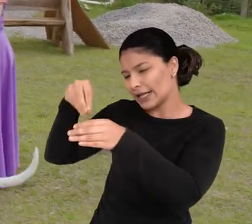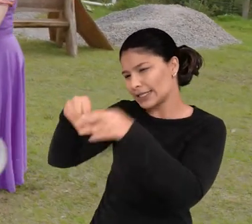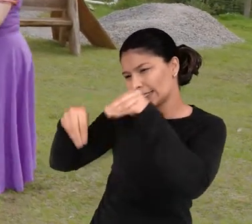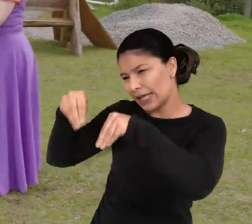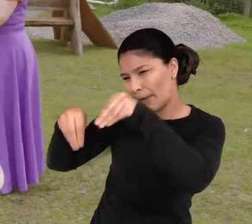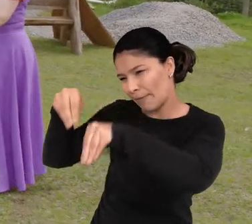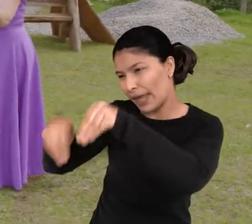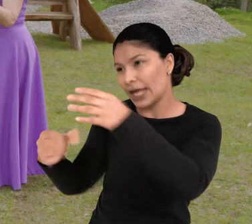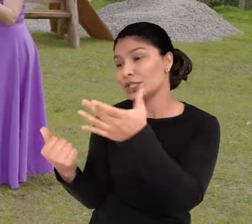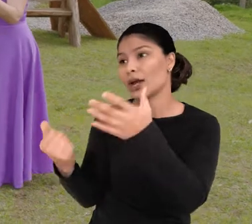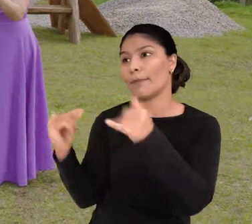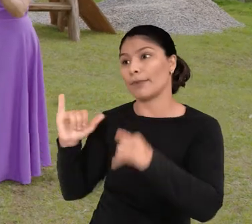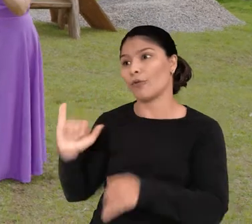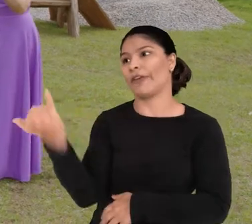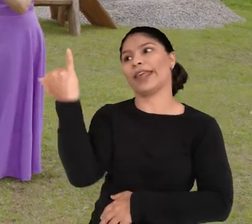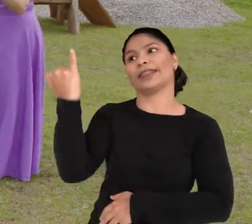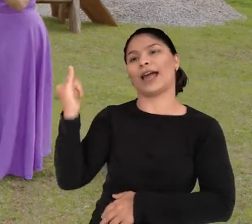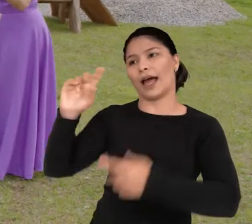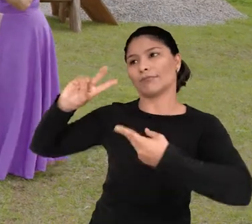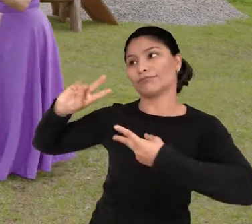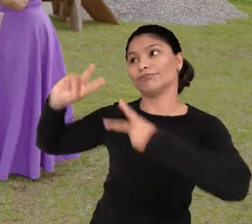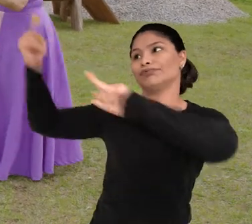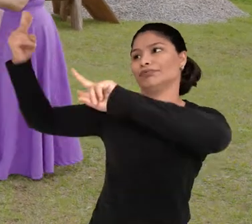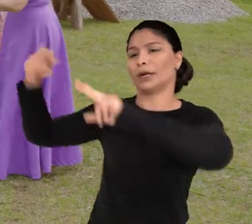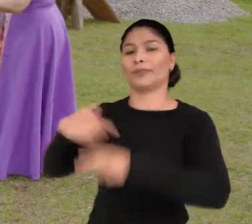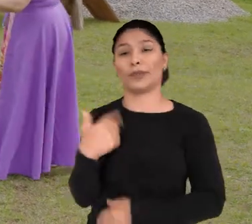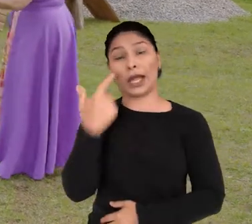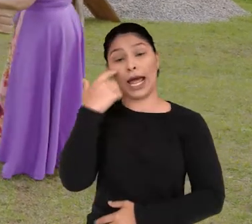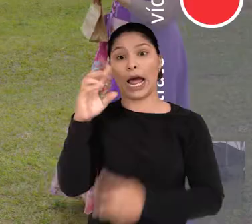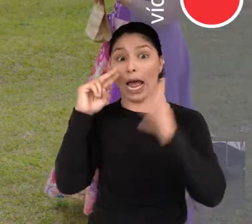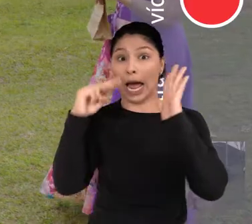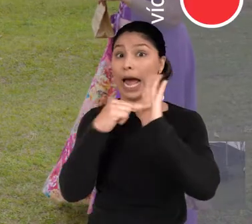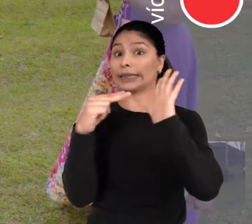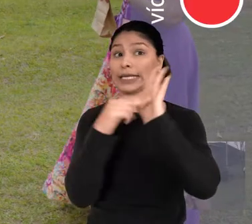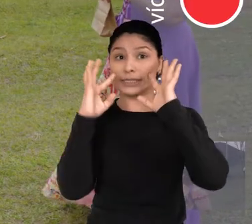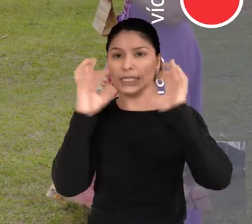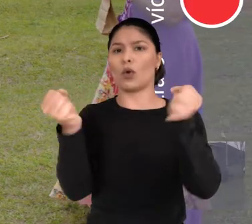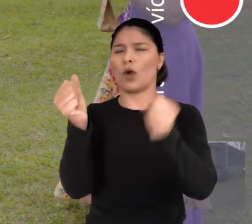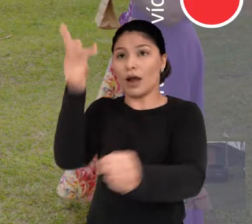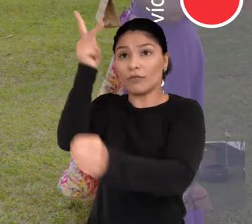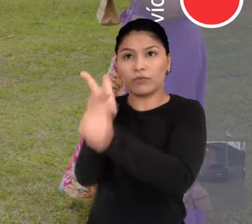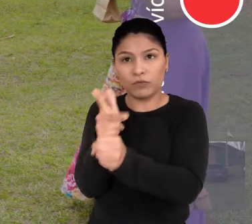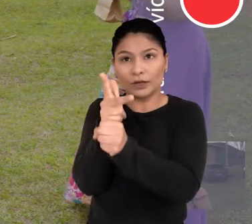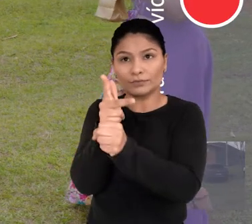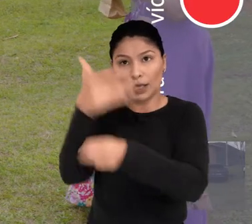sementes E aproveitar esse intercâmbio, né? Atenção Gravando